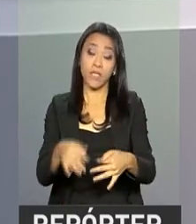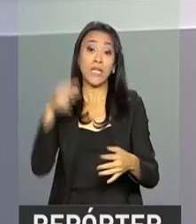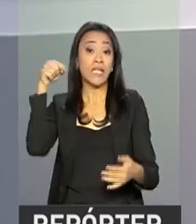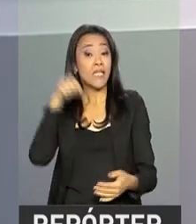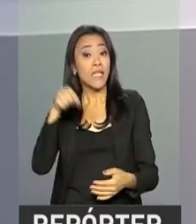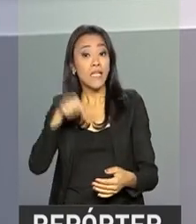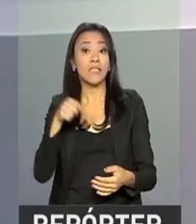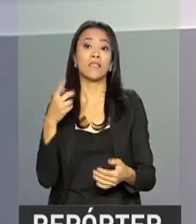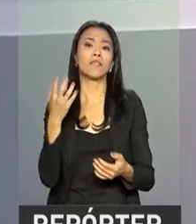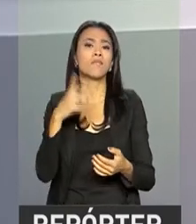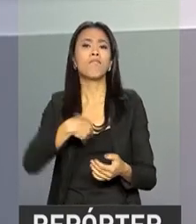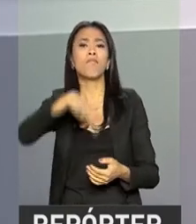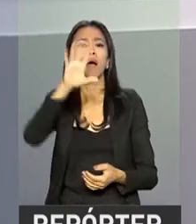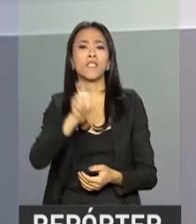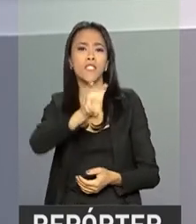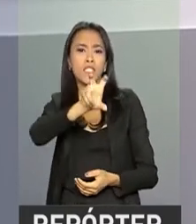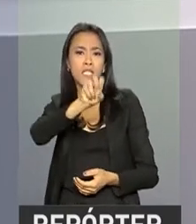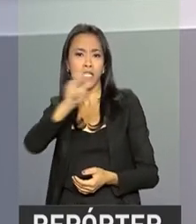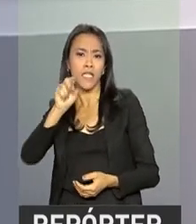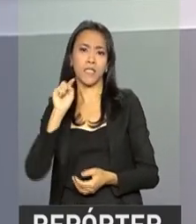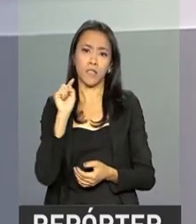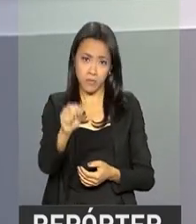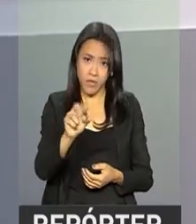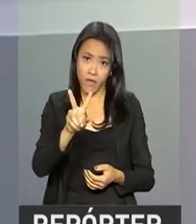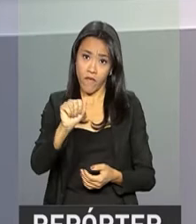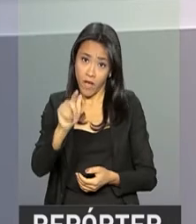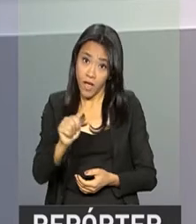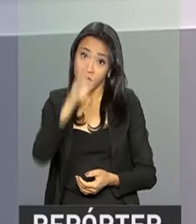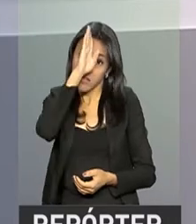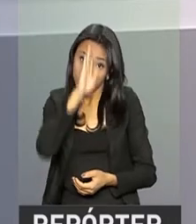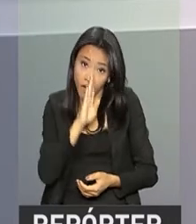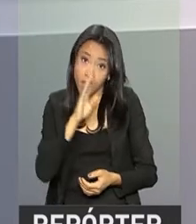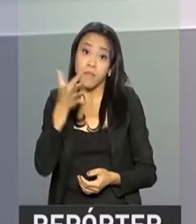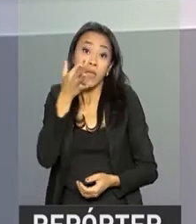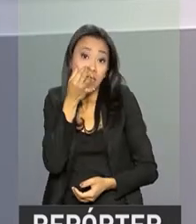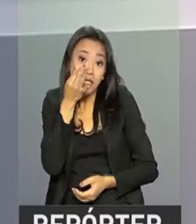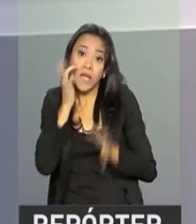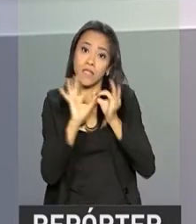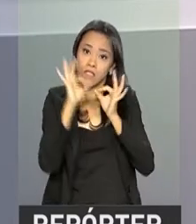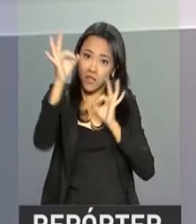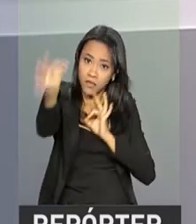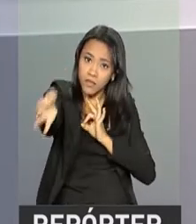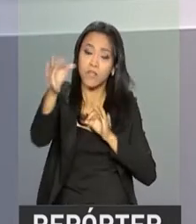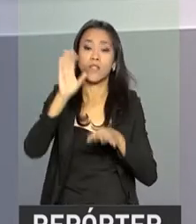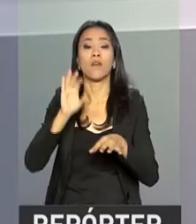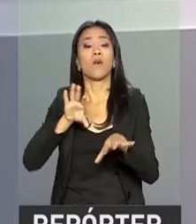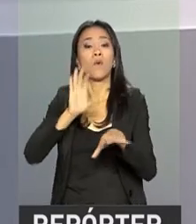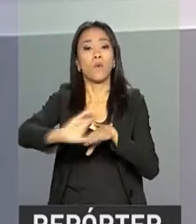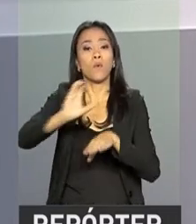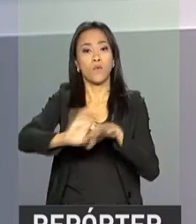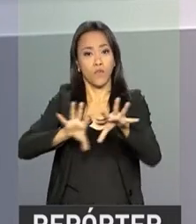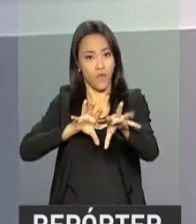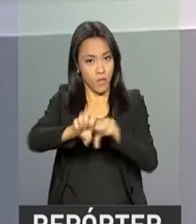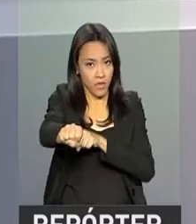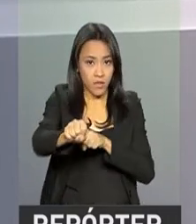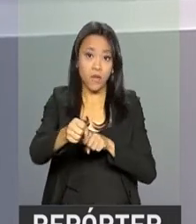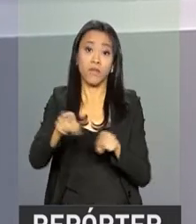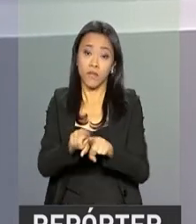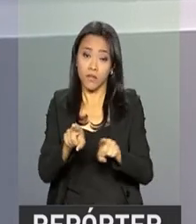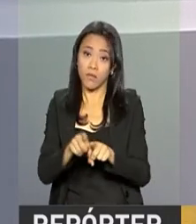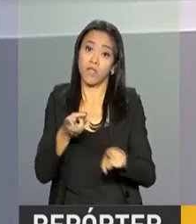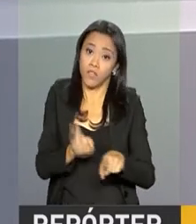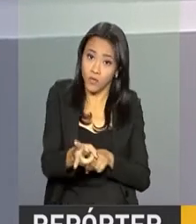mais de 500 mil vagas gratuitas presenciais ea distância em cursos de formação inicial e continuada